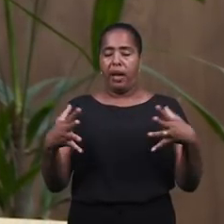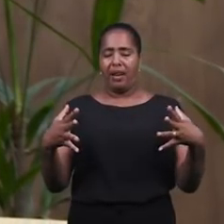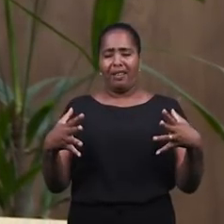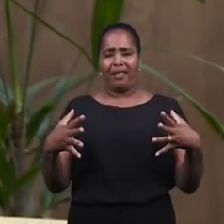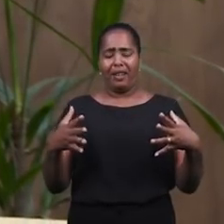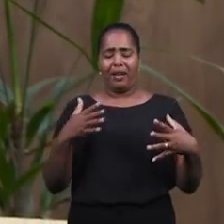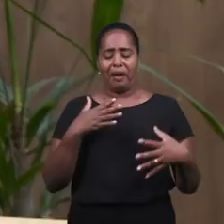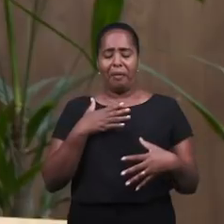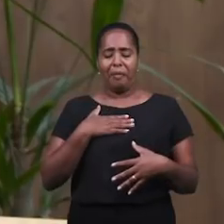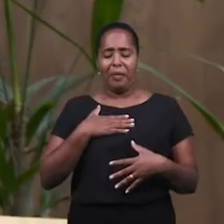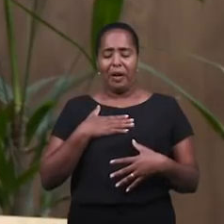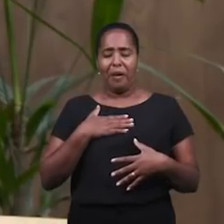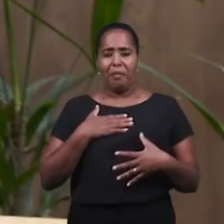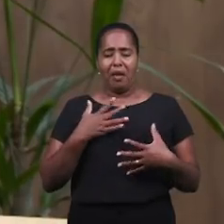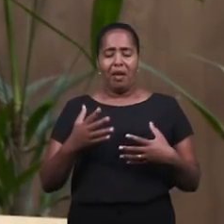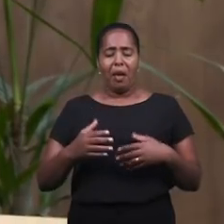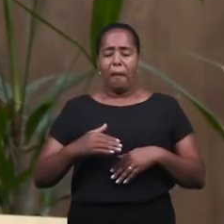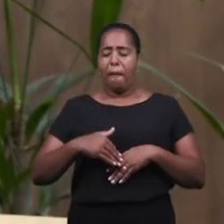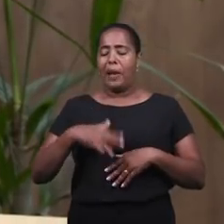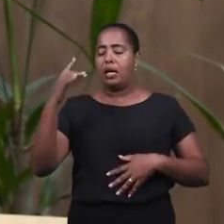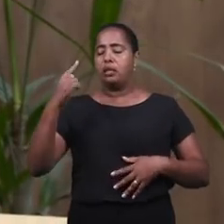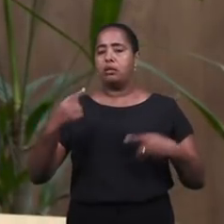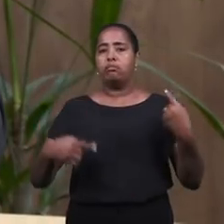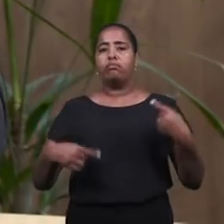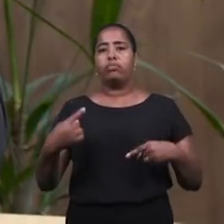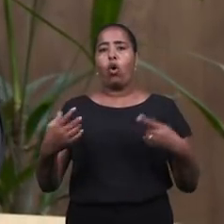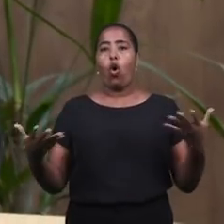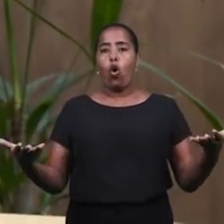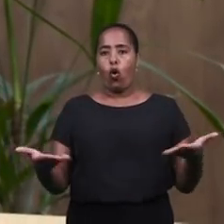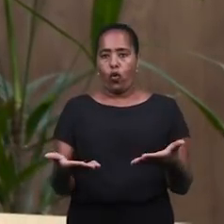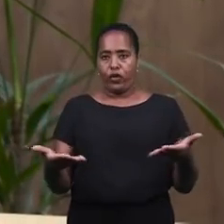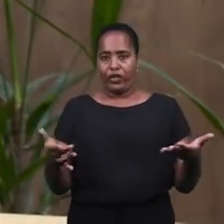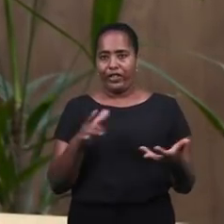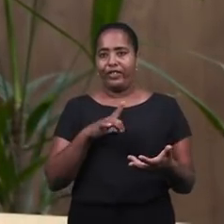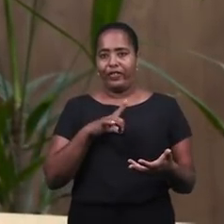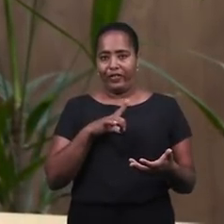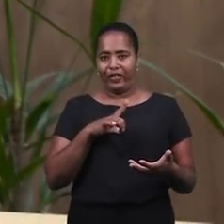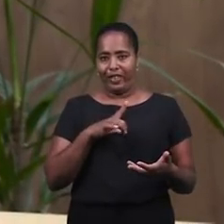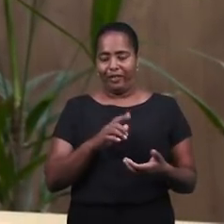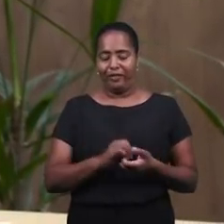a coisa mais polêmica que existe hoje.